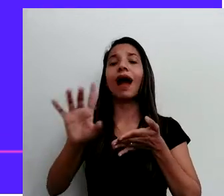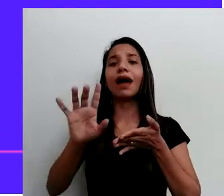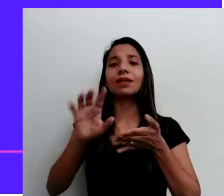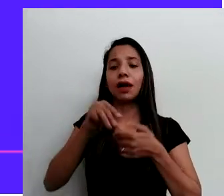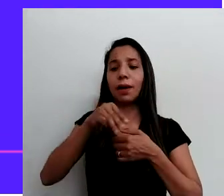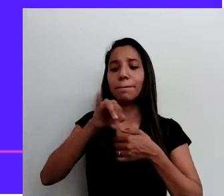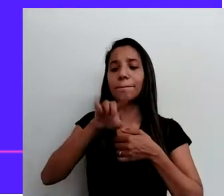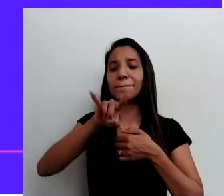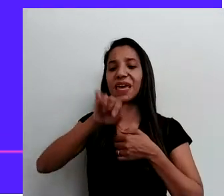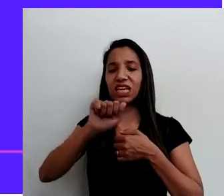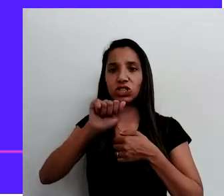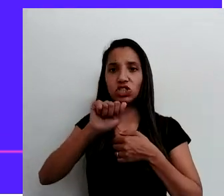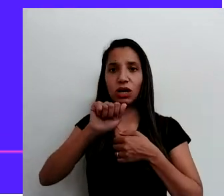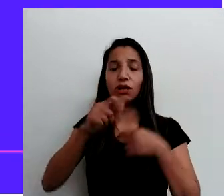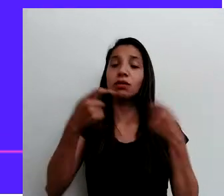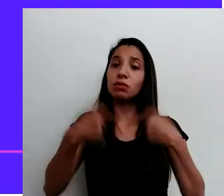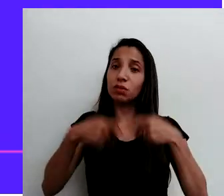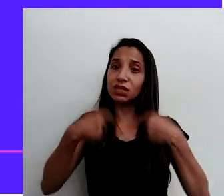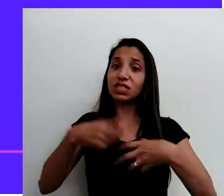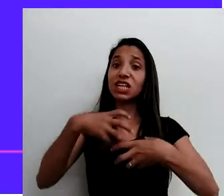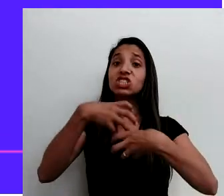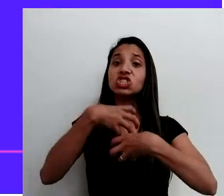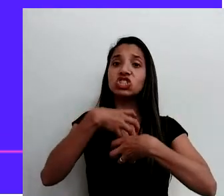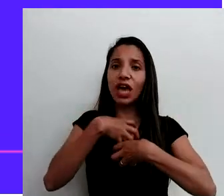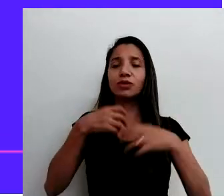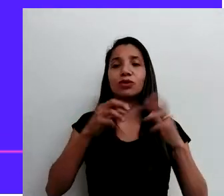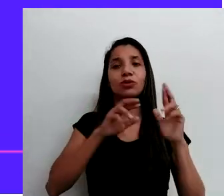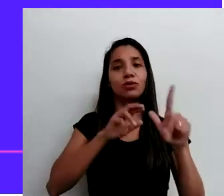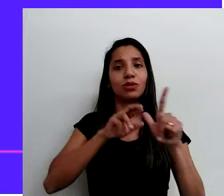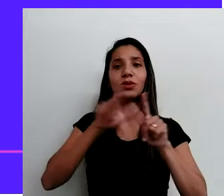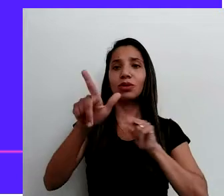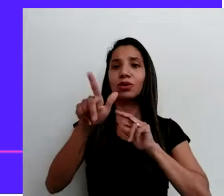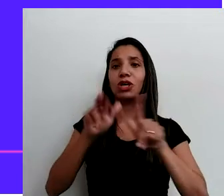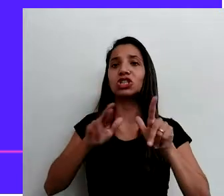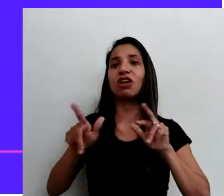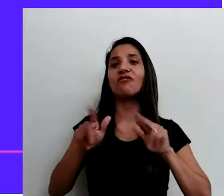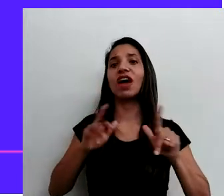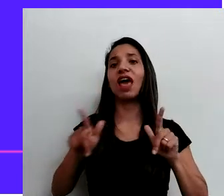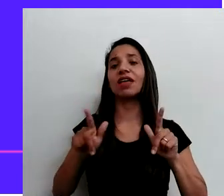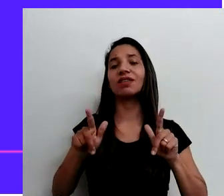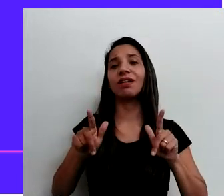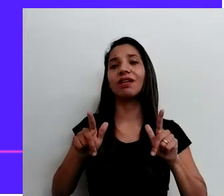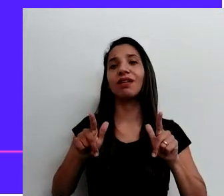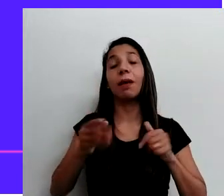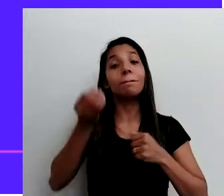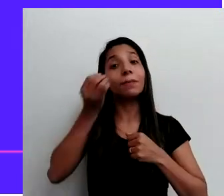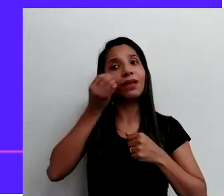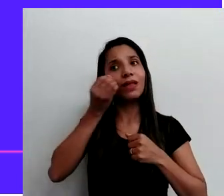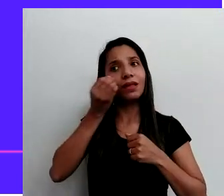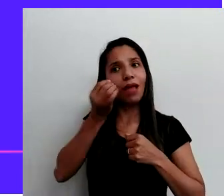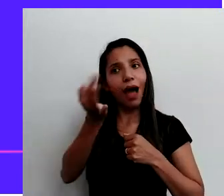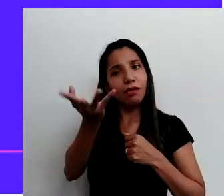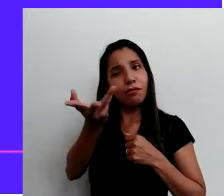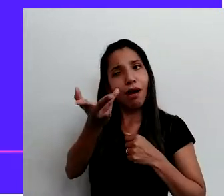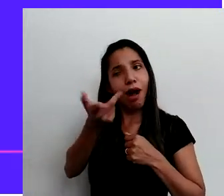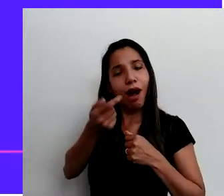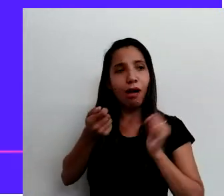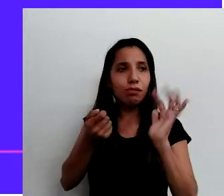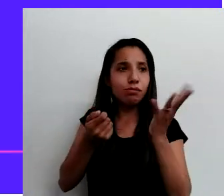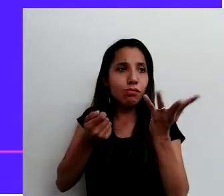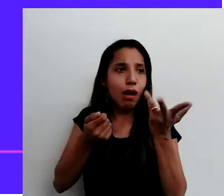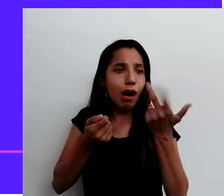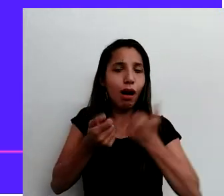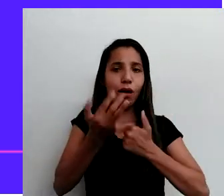dados que vão destrinchar um pouco esses dados e tentar atrair, né, essa audiência em diferentes plataformas com aquela